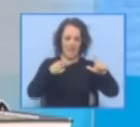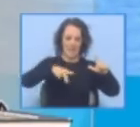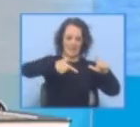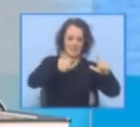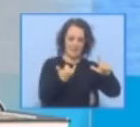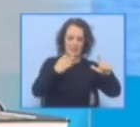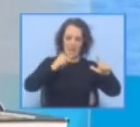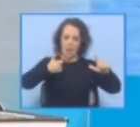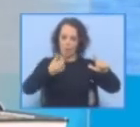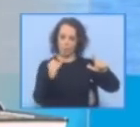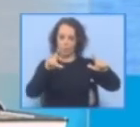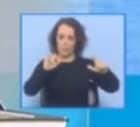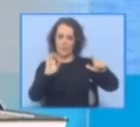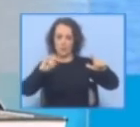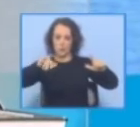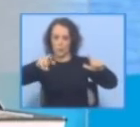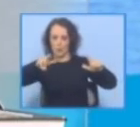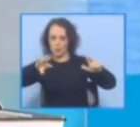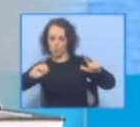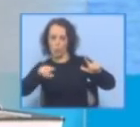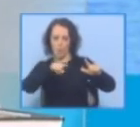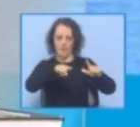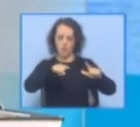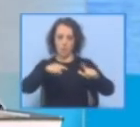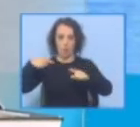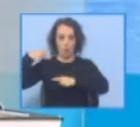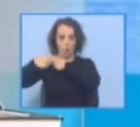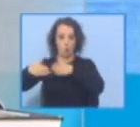De que forma é que a corrente de oposição ajuda a clarificar